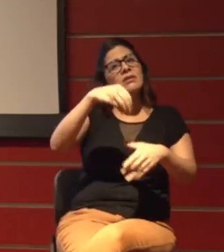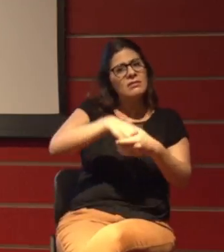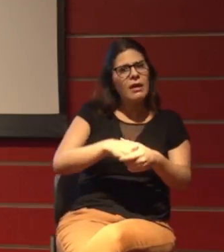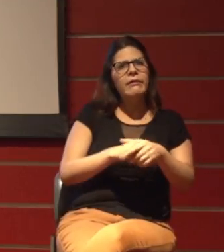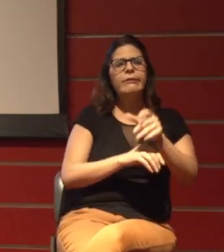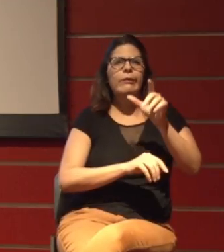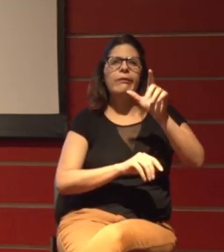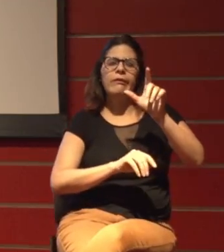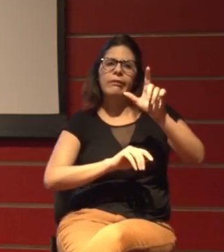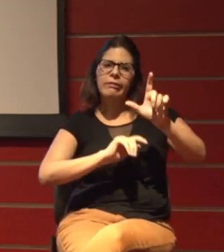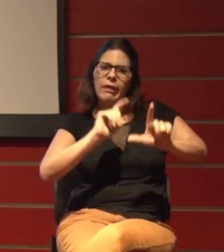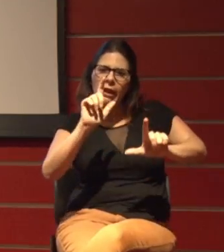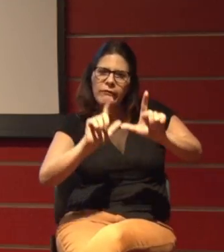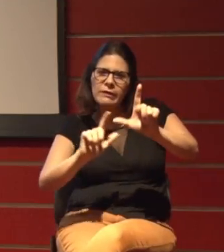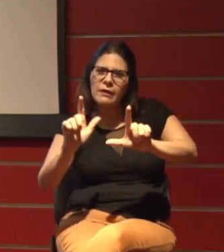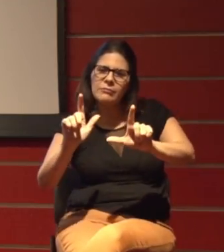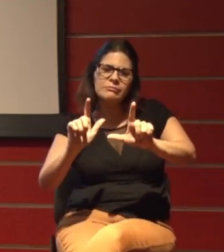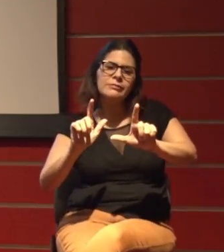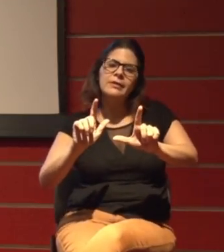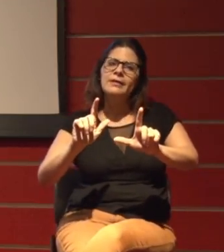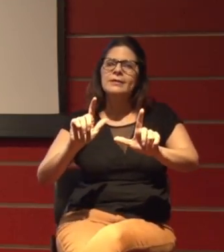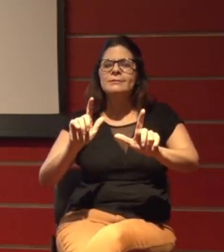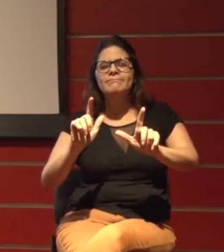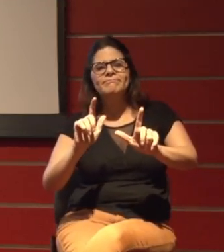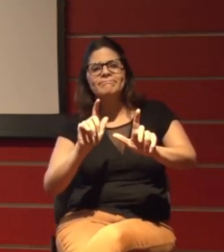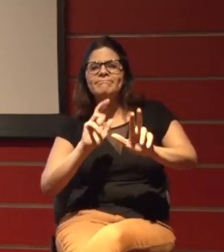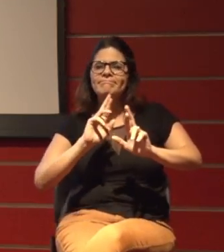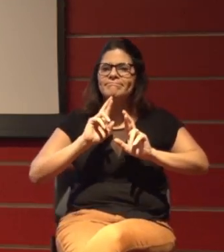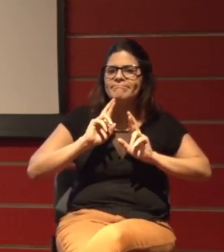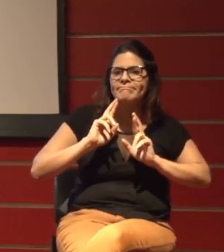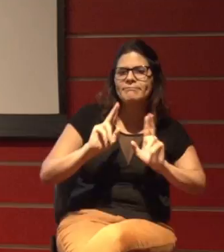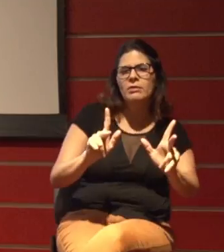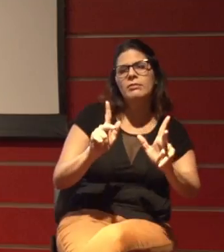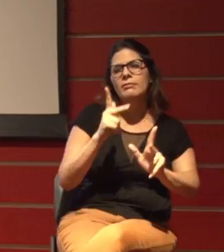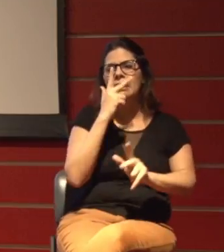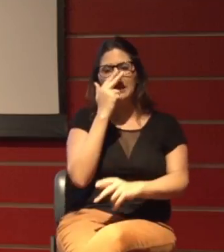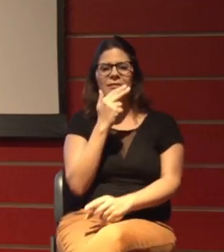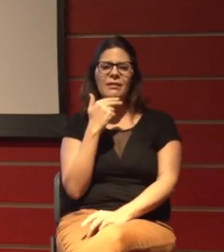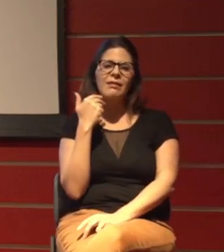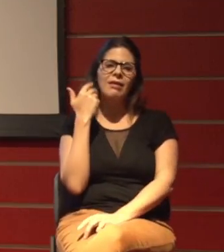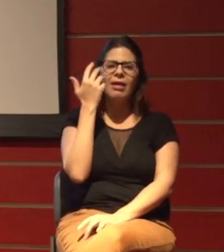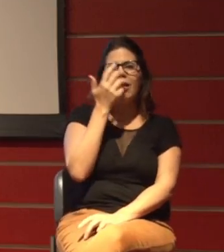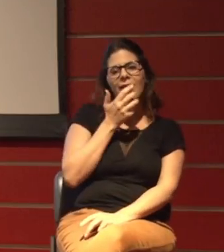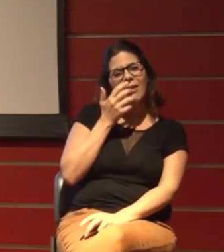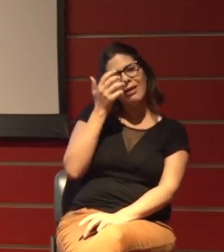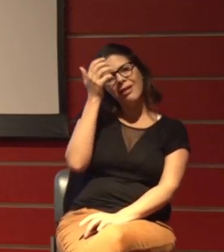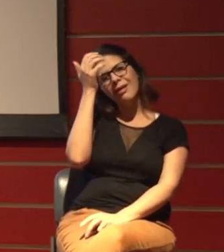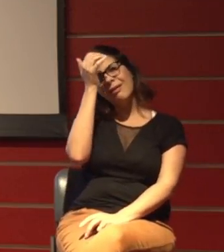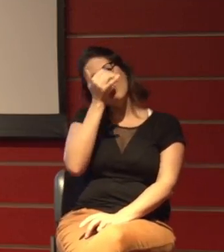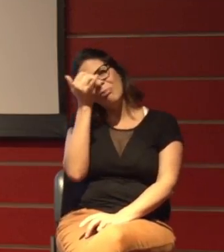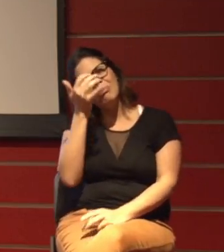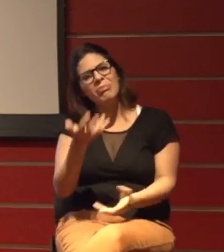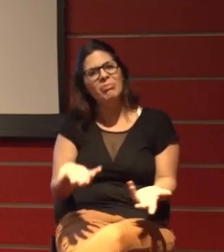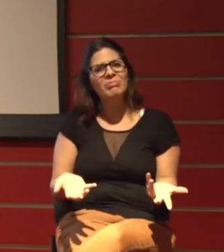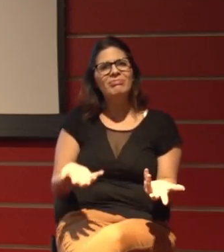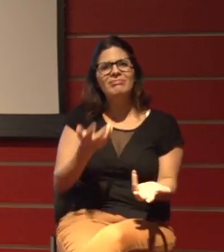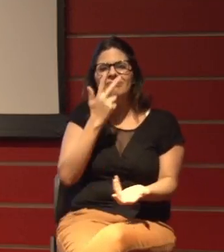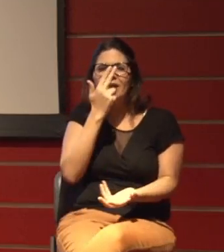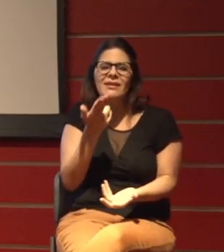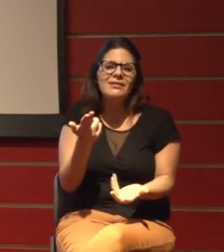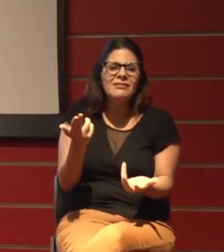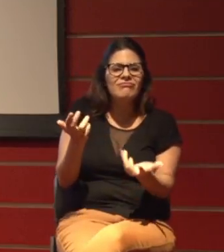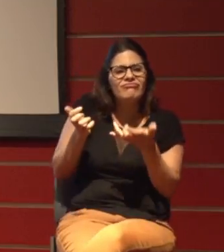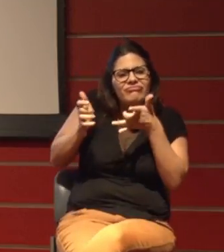melodrama enfim né que acabam eh acho que barateando um pouco eh uma algo que é mais complexo